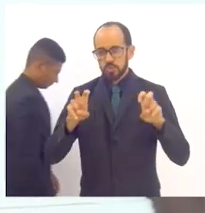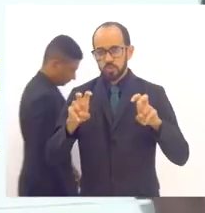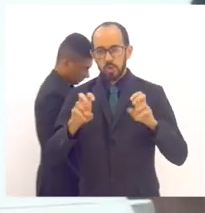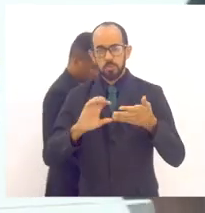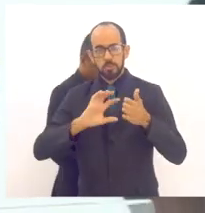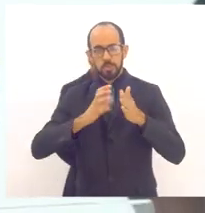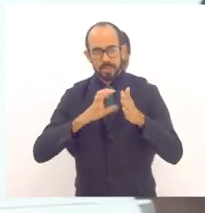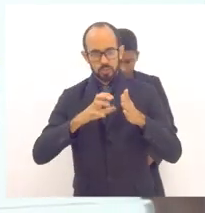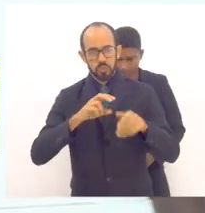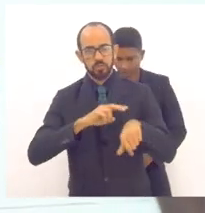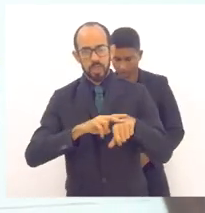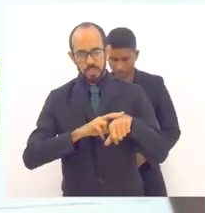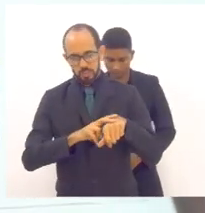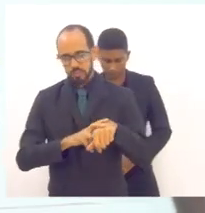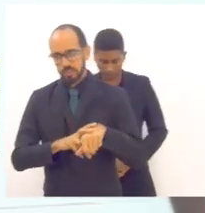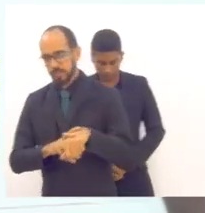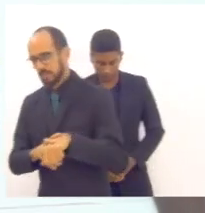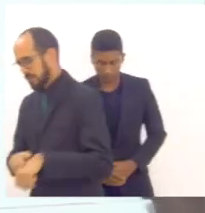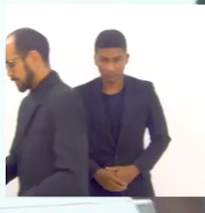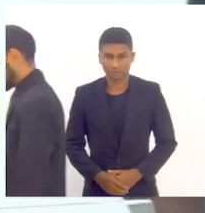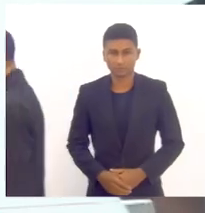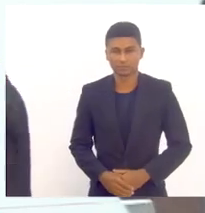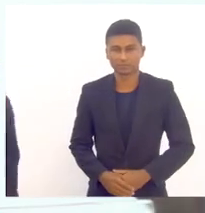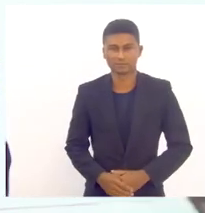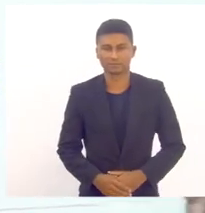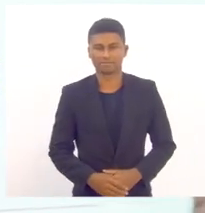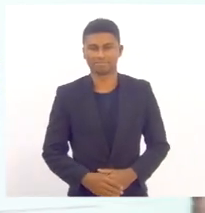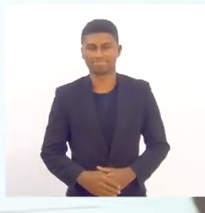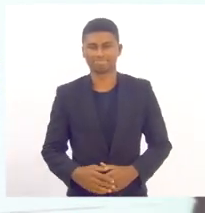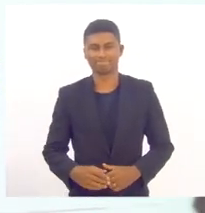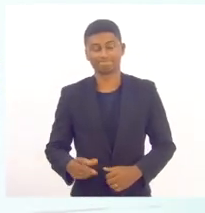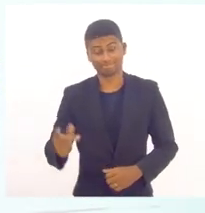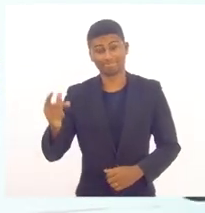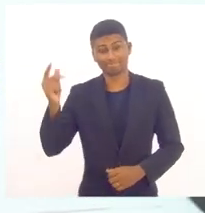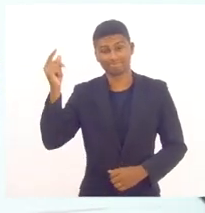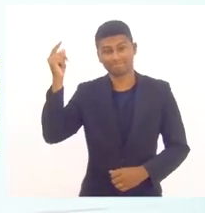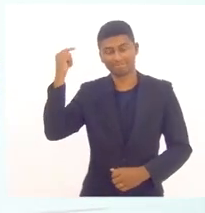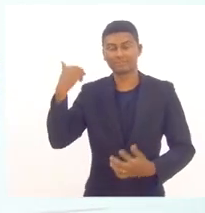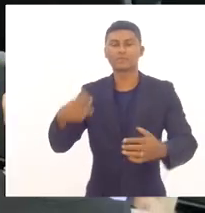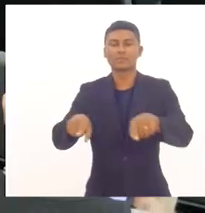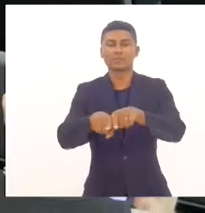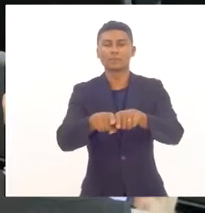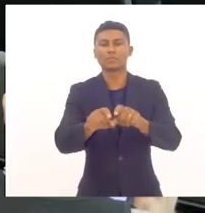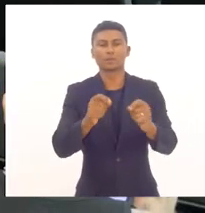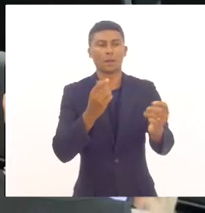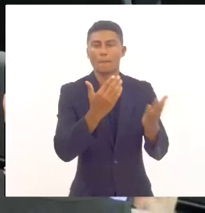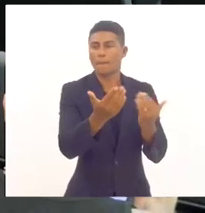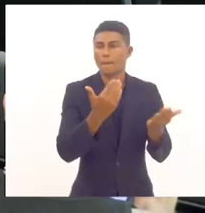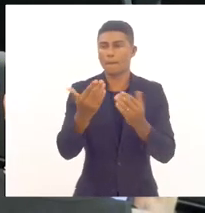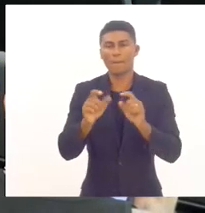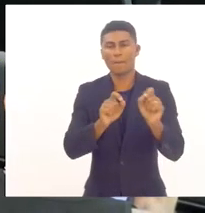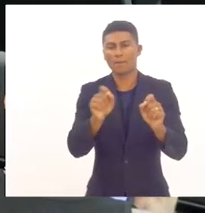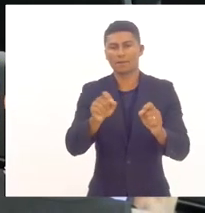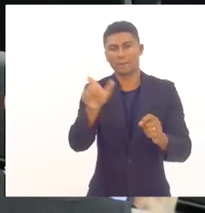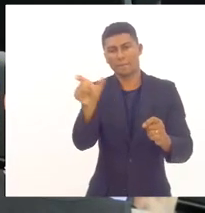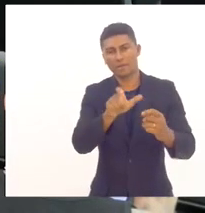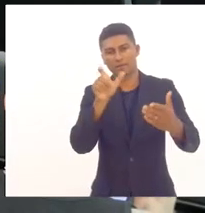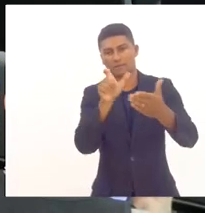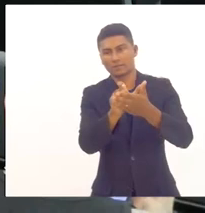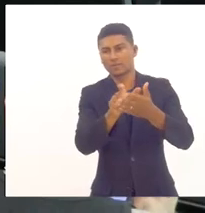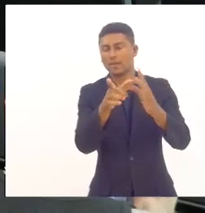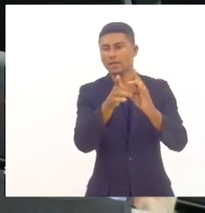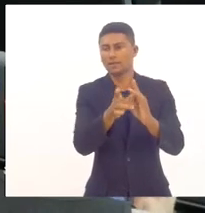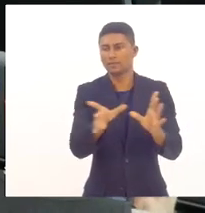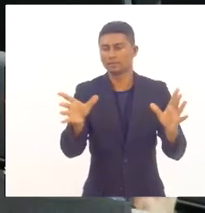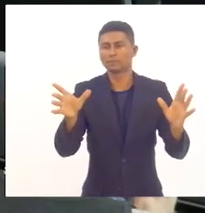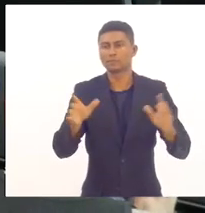Partido Verde, muito antigamente. Eu me lembro também dessas discussões do passe livre para os estudantes, para combater a evasão escolar. Eu estou um pouco mais velha